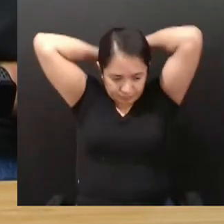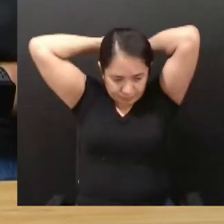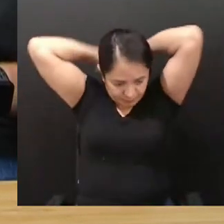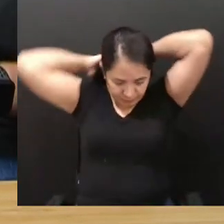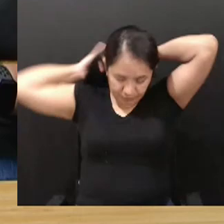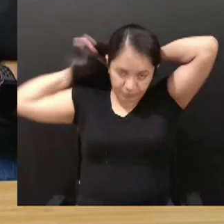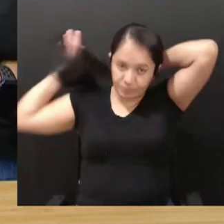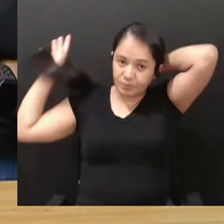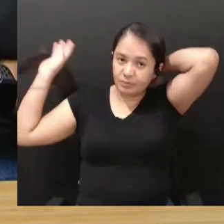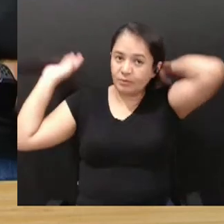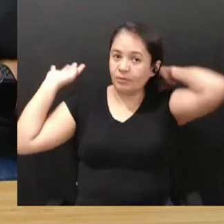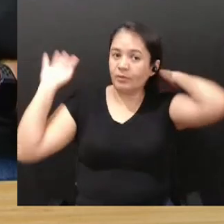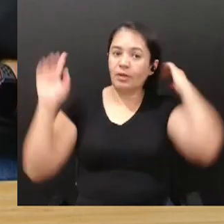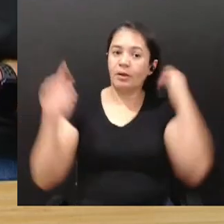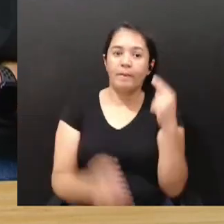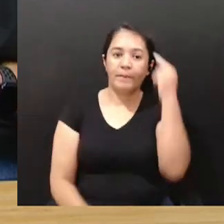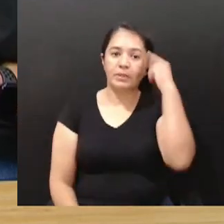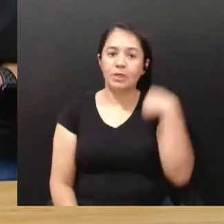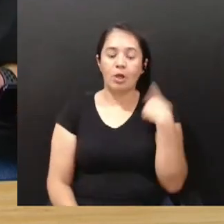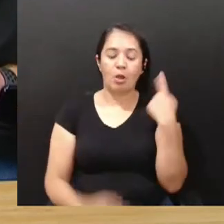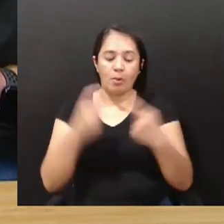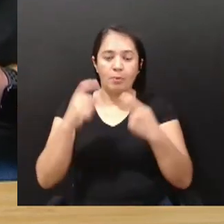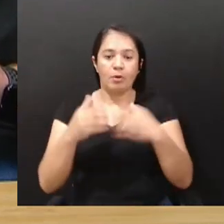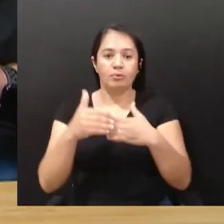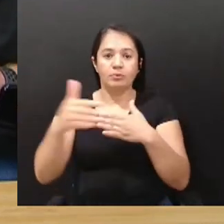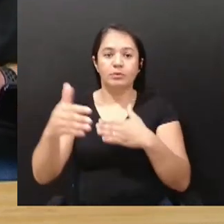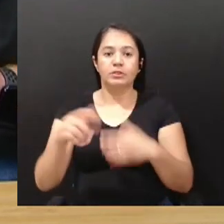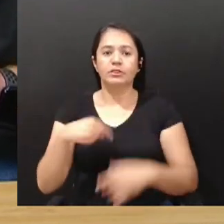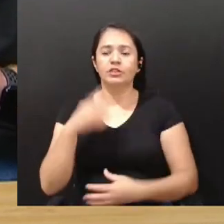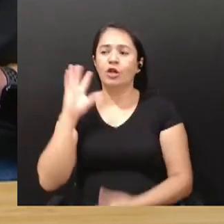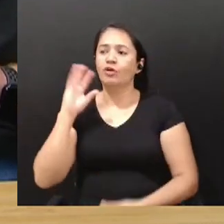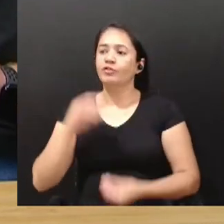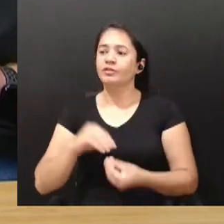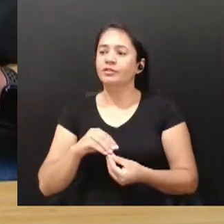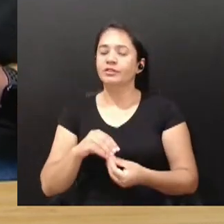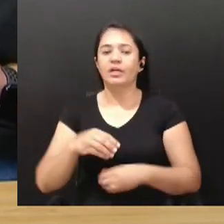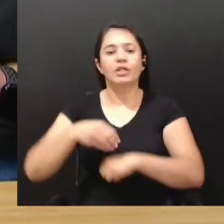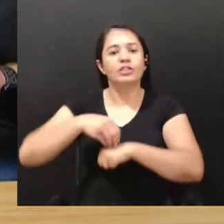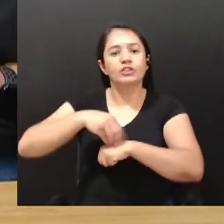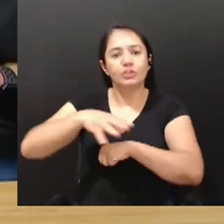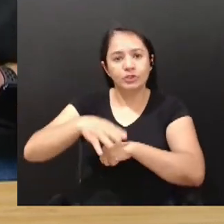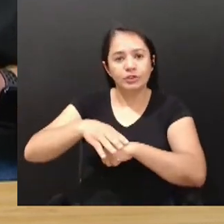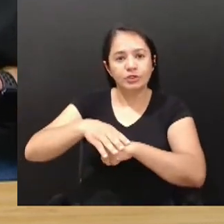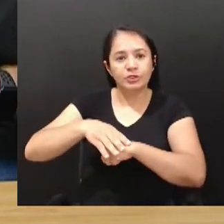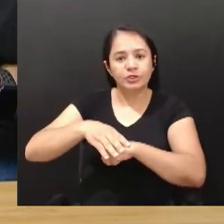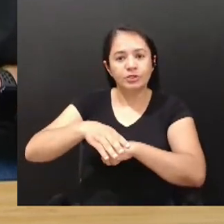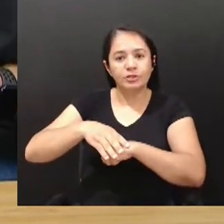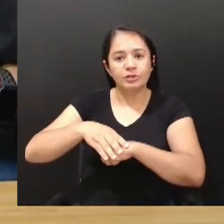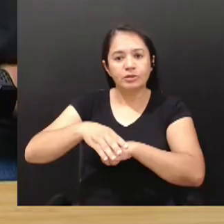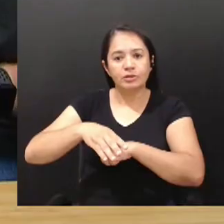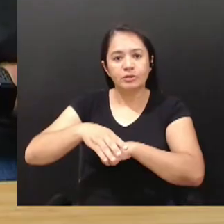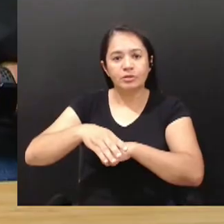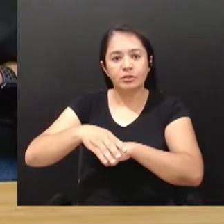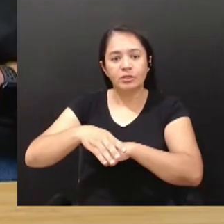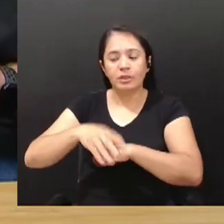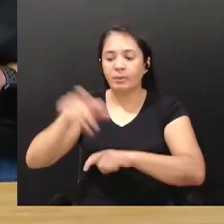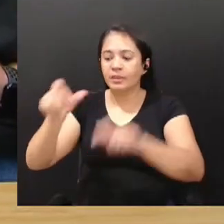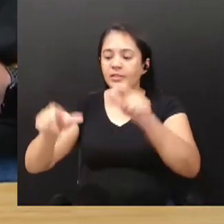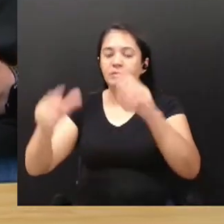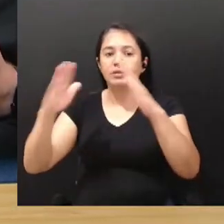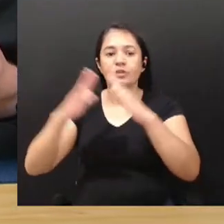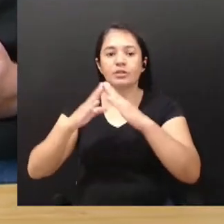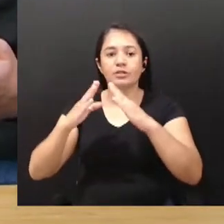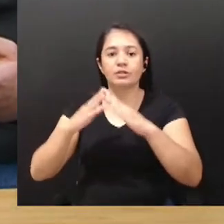me preocupo com isso. Para a gente finalizar aqui, já tem mais alguma dica ou orientação para dar para o pessoal de casa, né, sobre essa nova modalidade, o